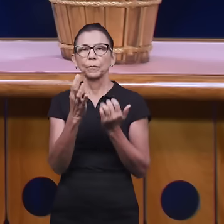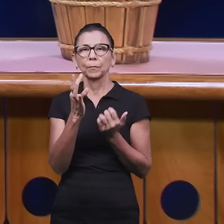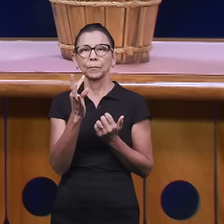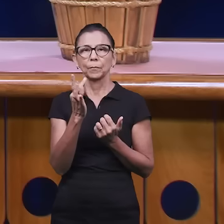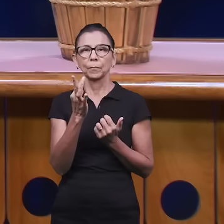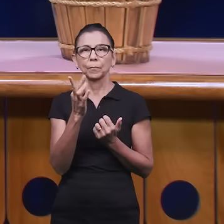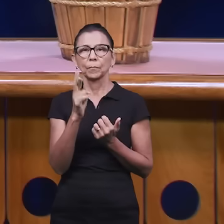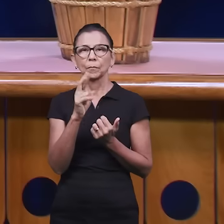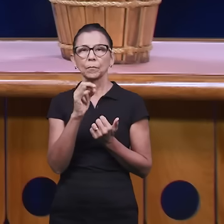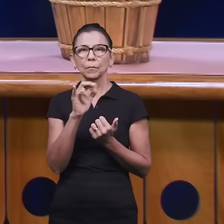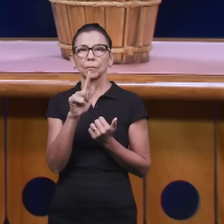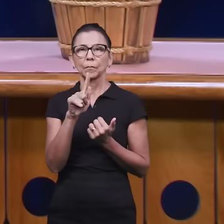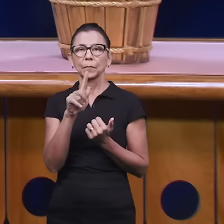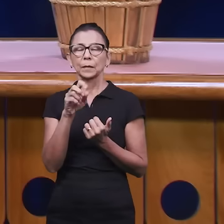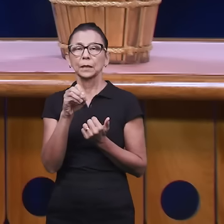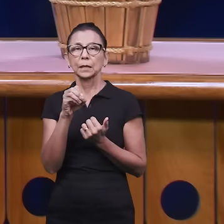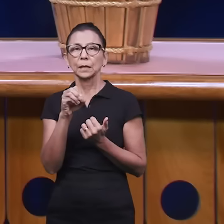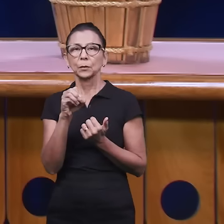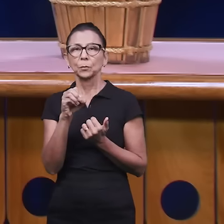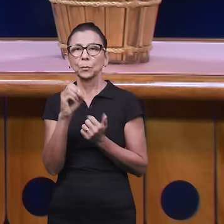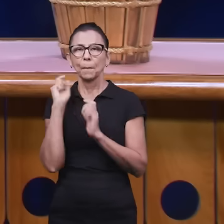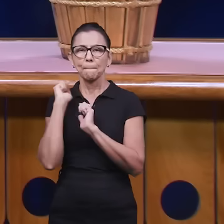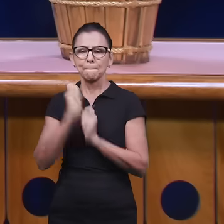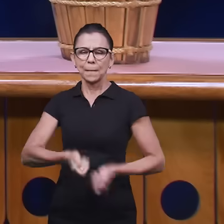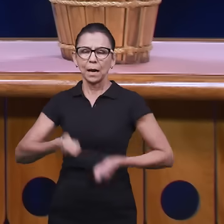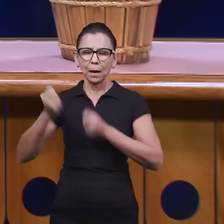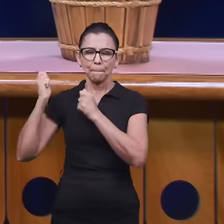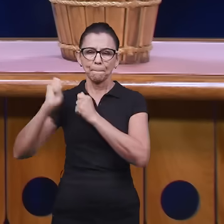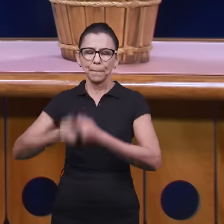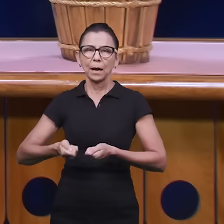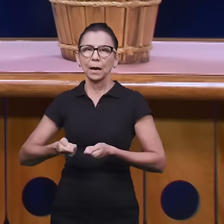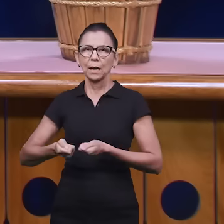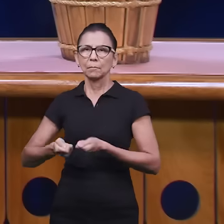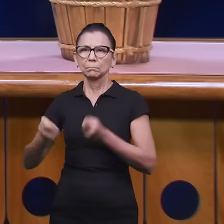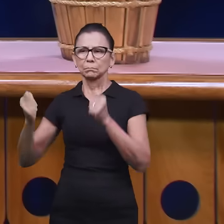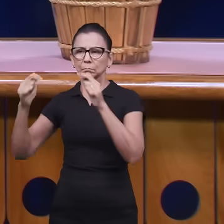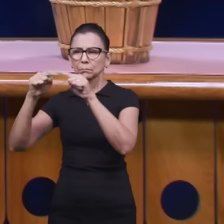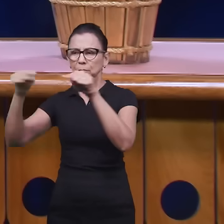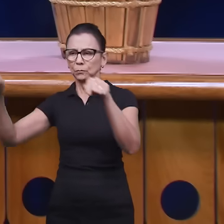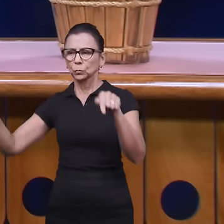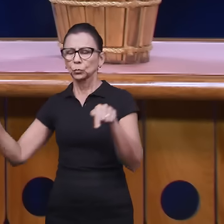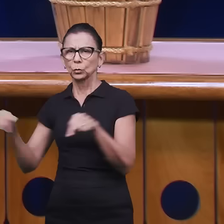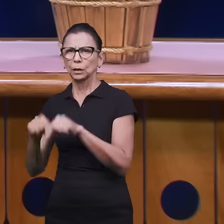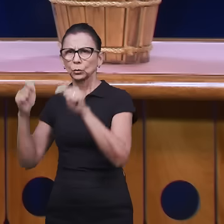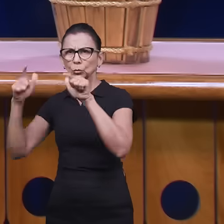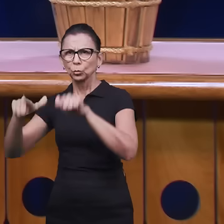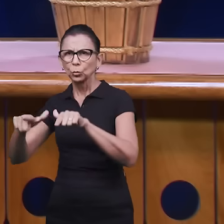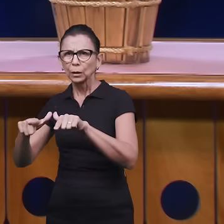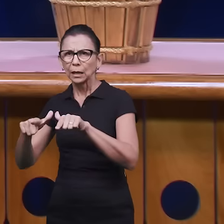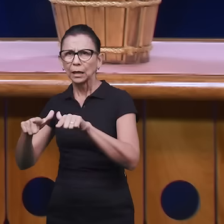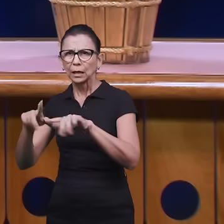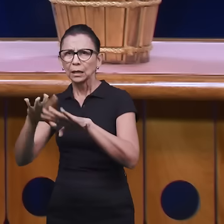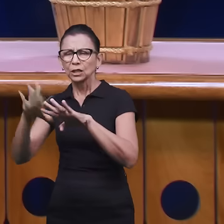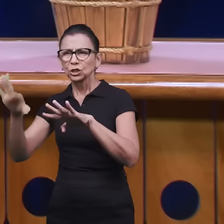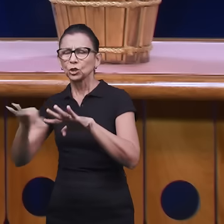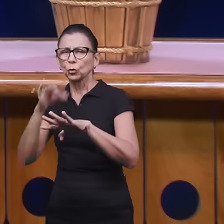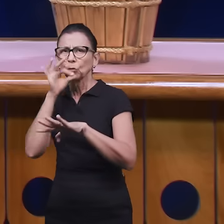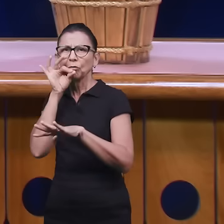Israel, de Gideão, era malhado no lagar.